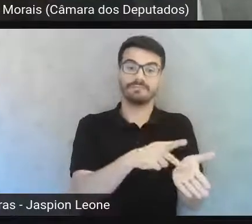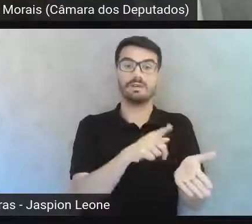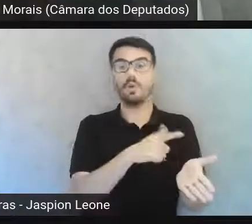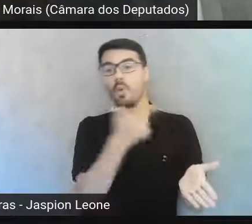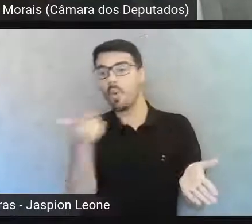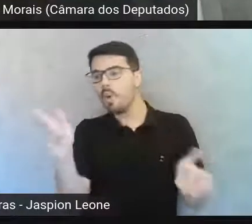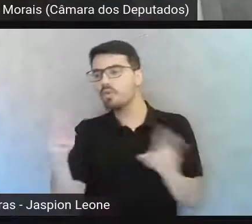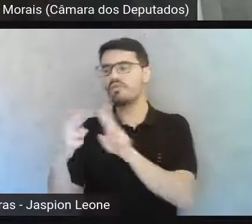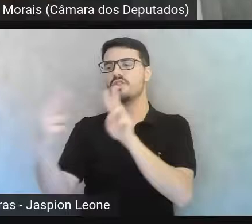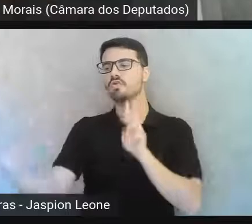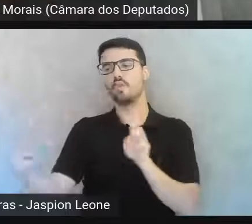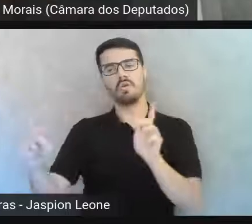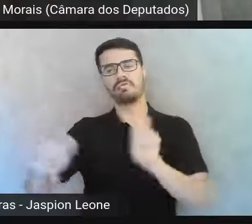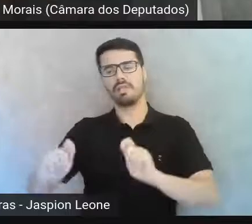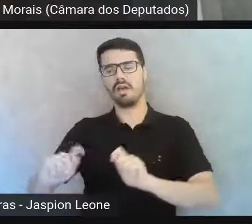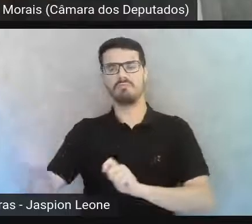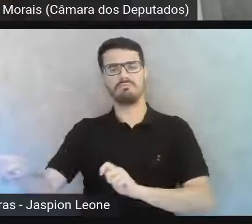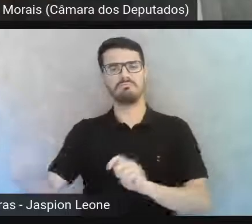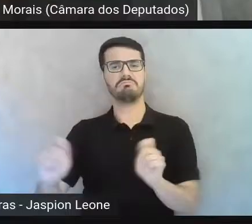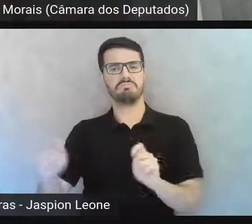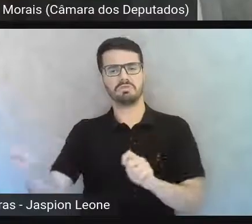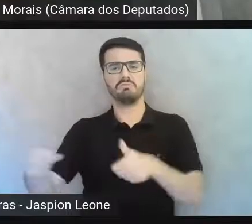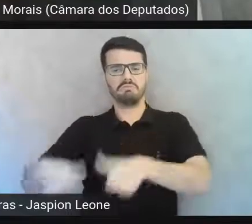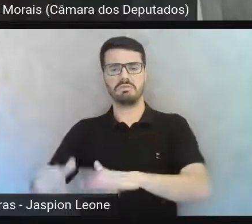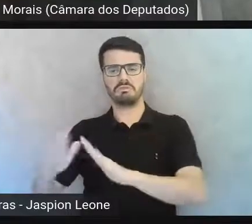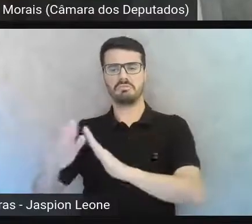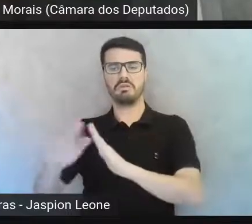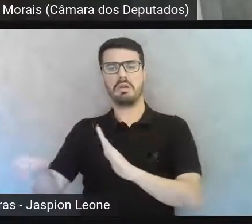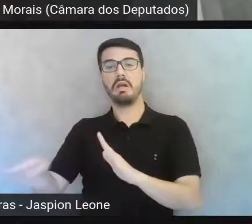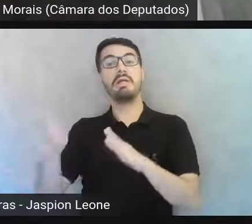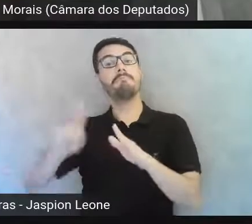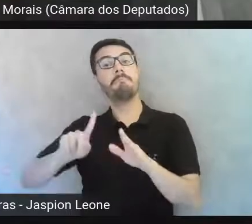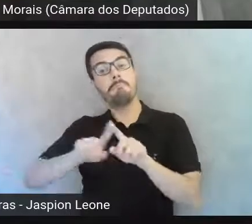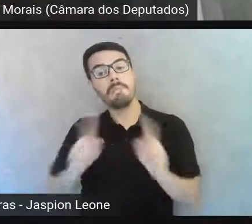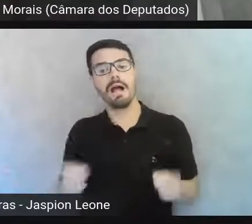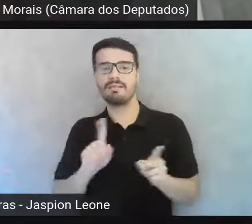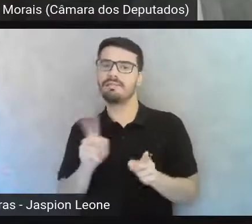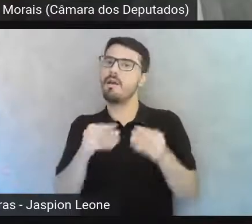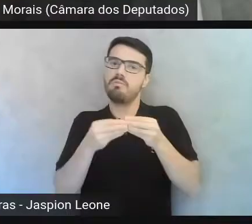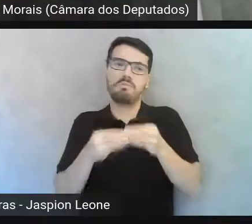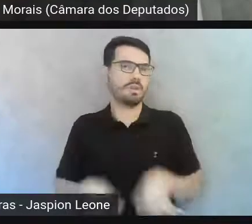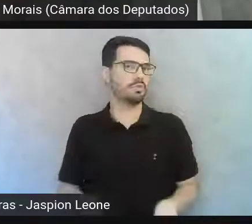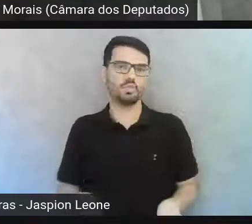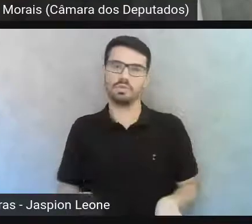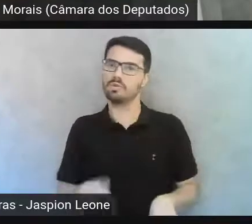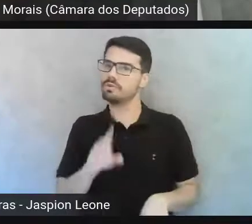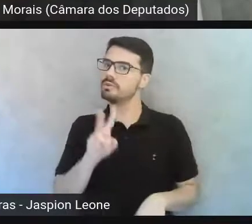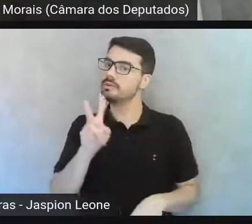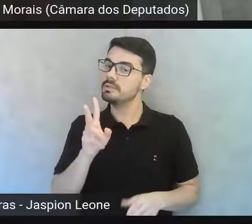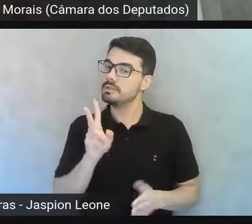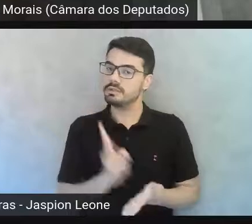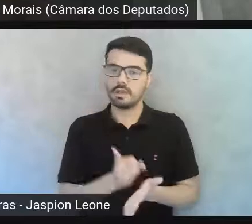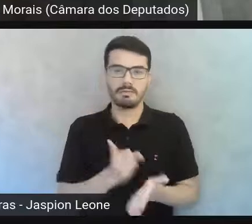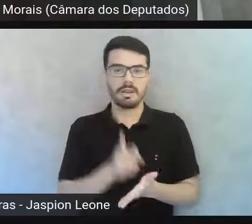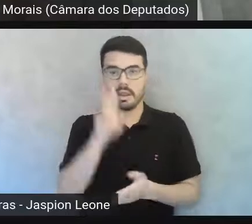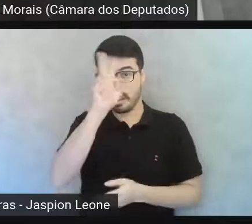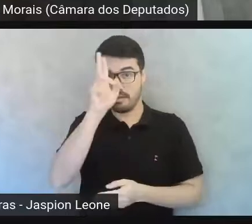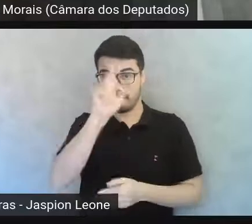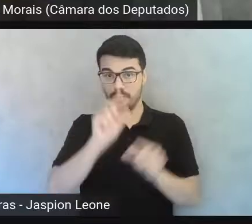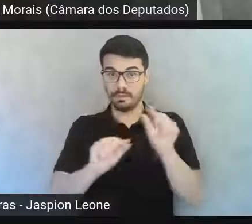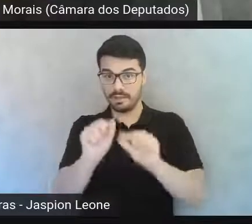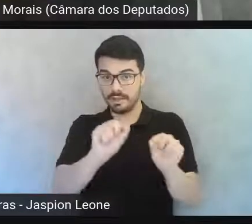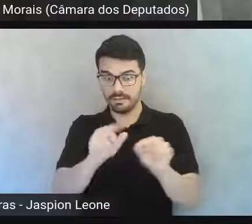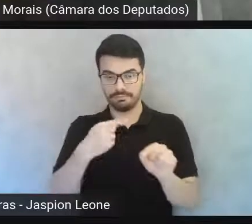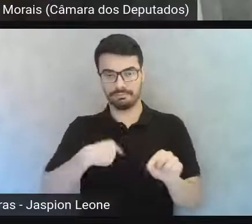mais homogêneo, que não prejudicasse. Porque eu sempre lembro o seguinte: a gente, todo o levantamento que